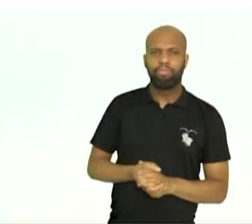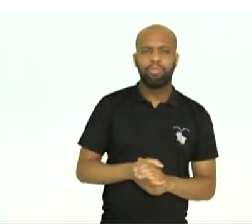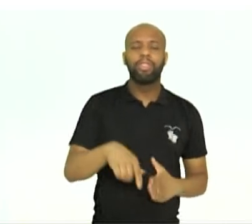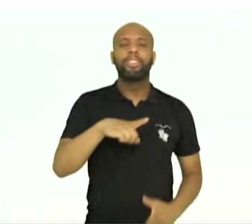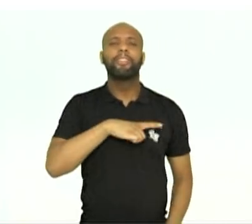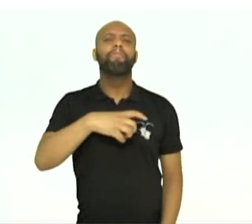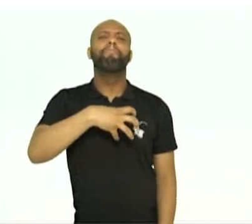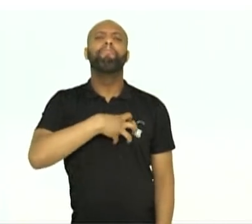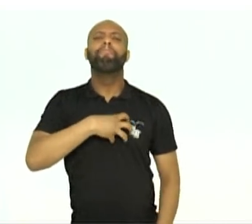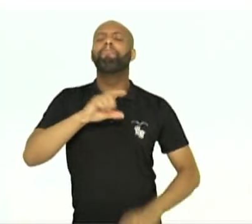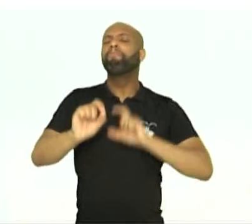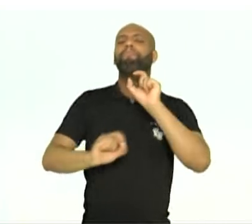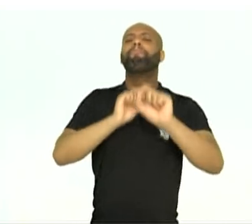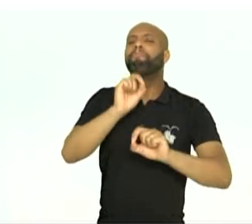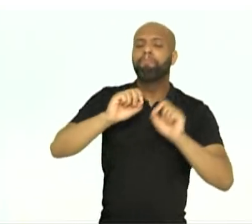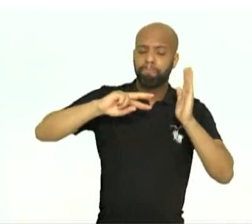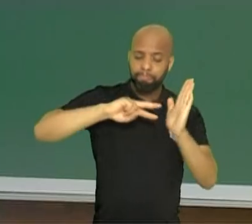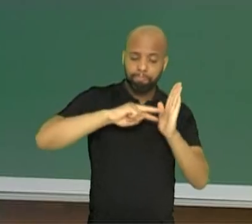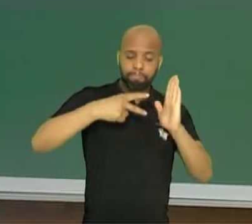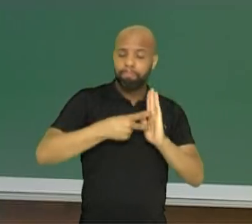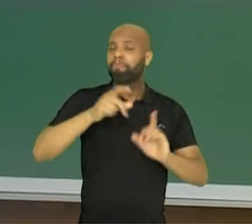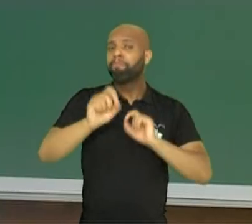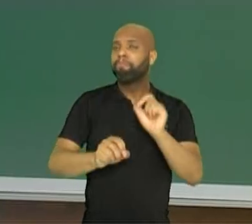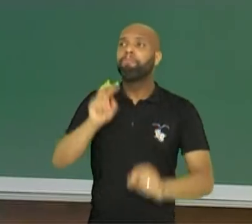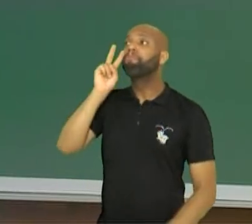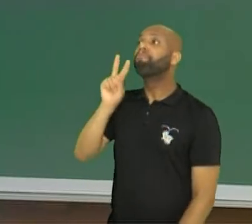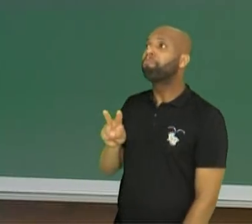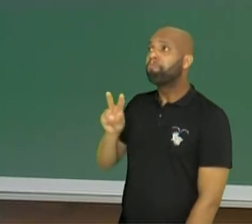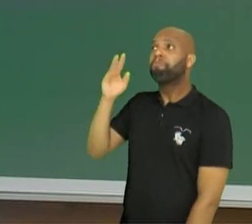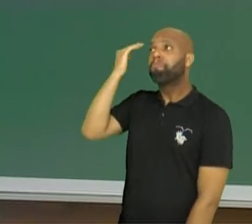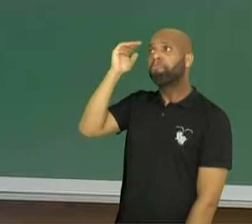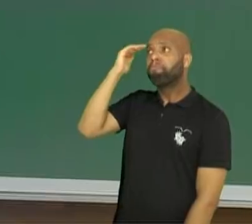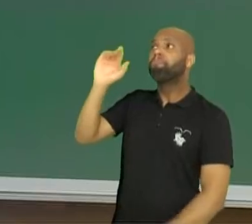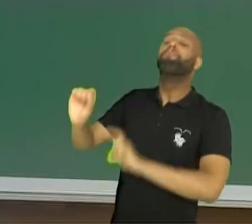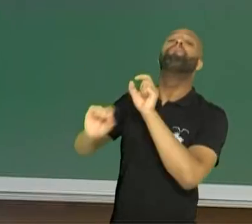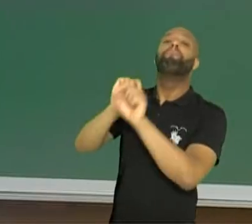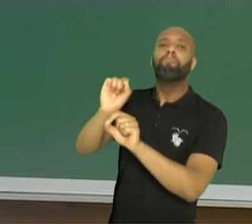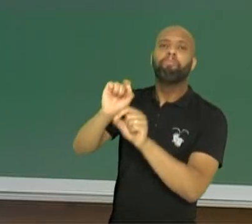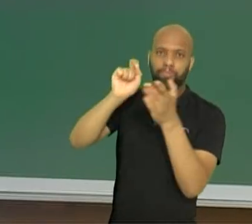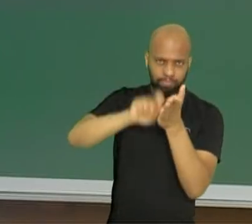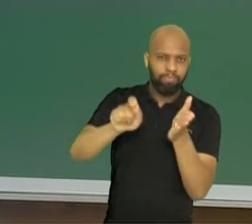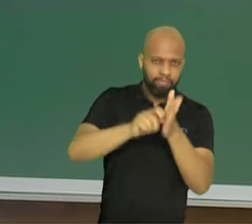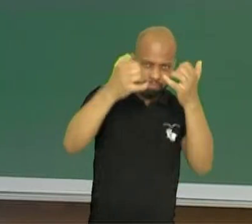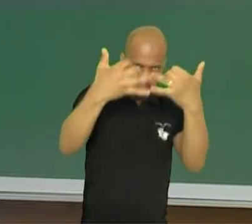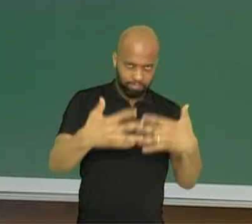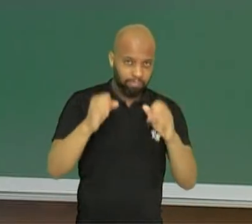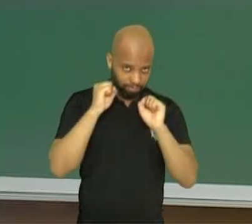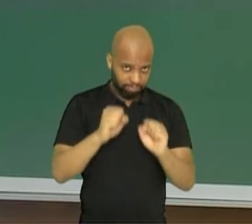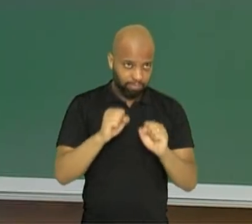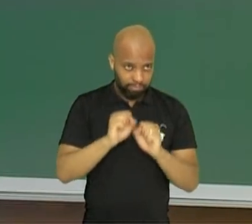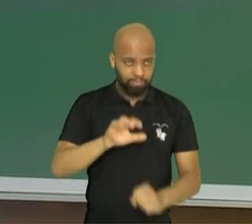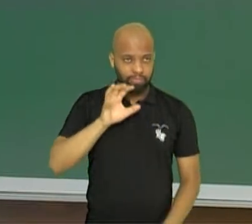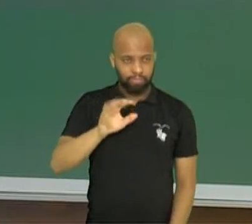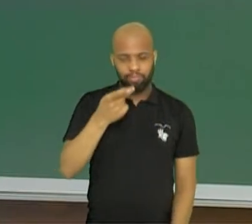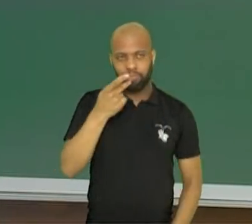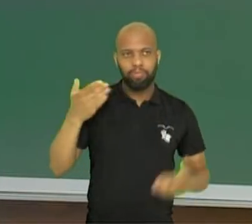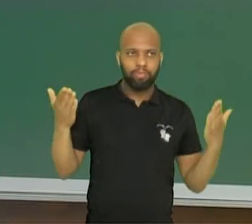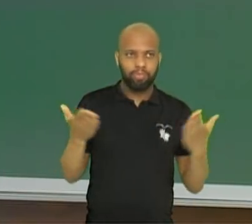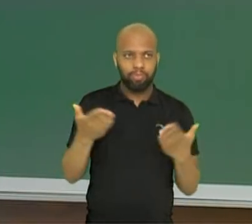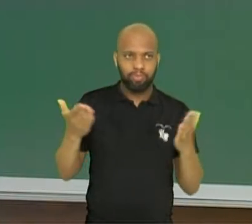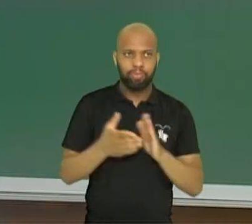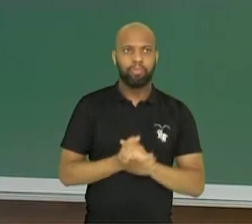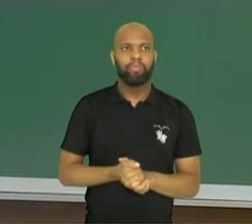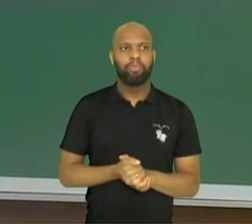de sentido? O que ela significa para você? Como que você consegue entendê-la, né? É disso que estamos falando. Vamos